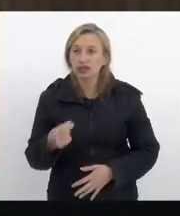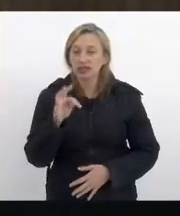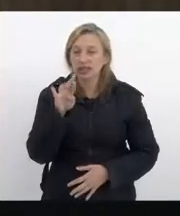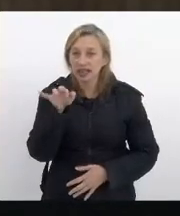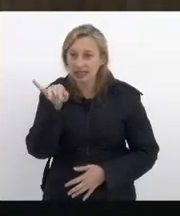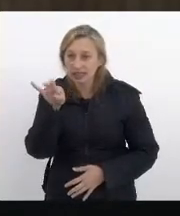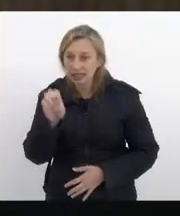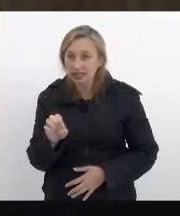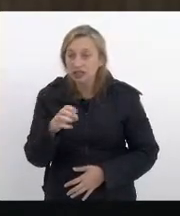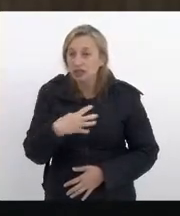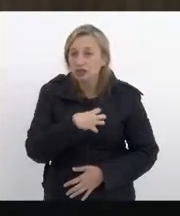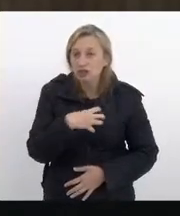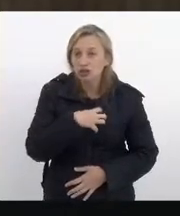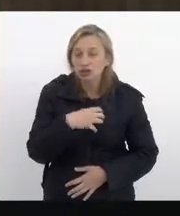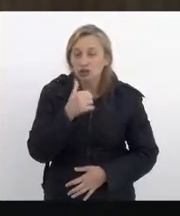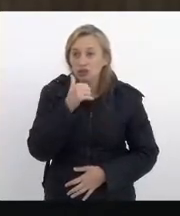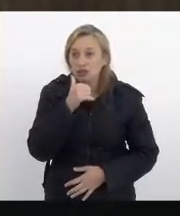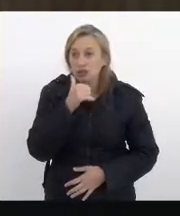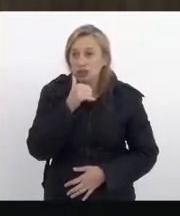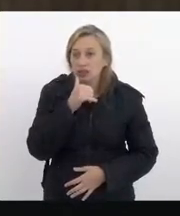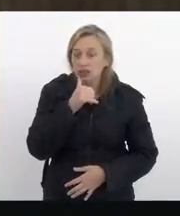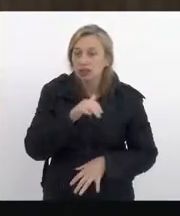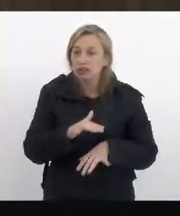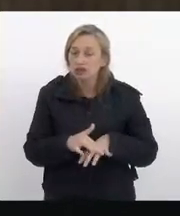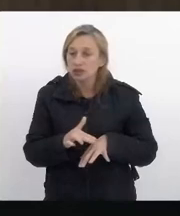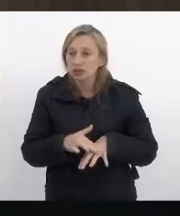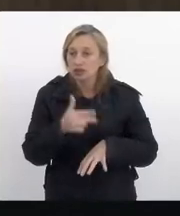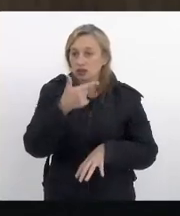integralidade no sentido das viúvas de